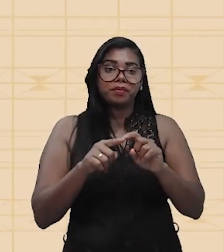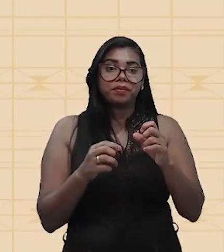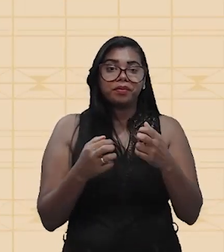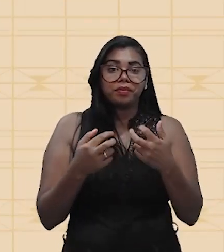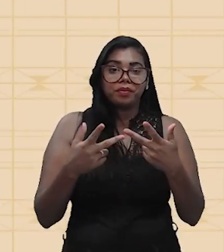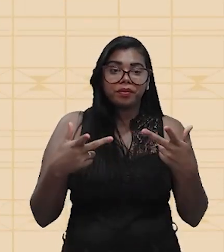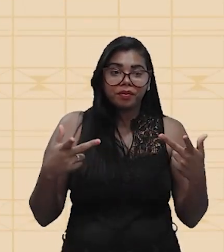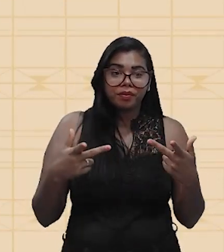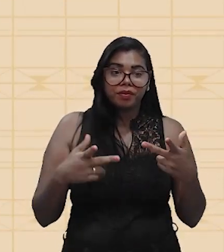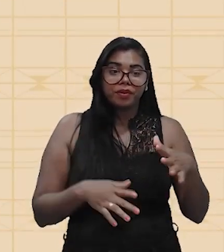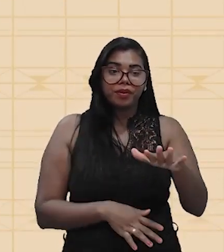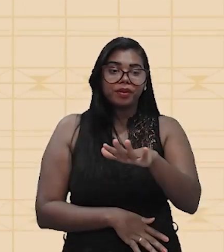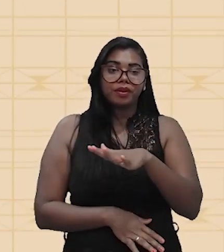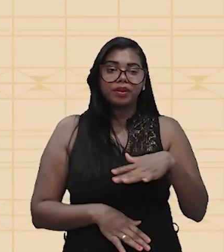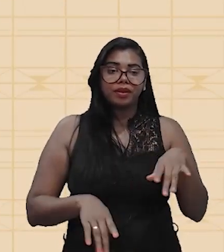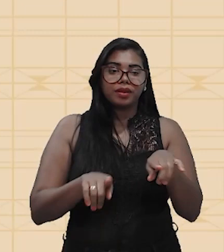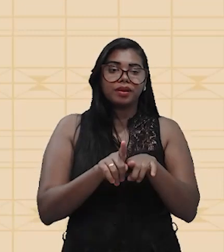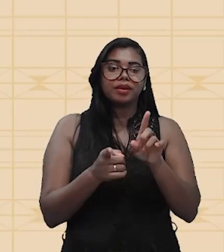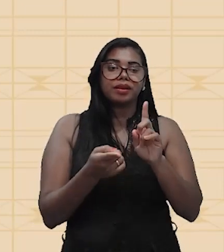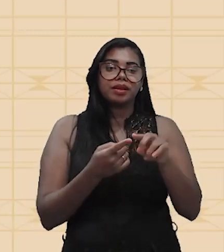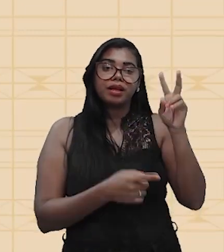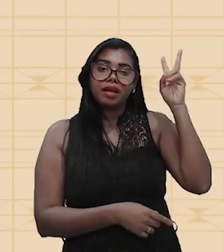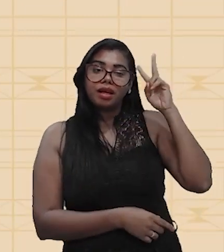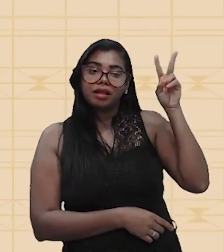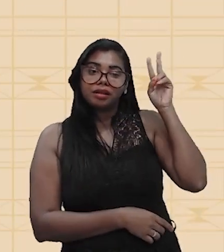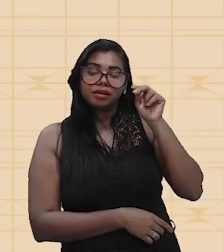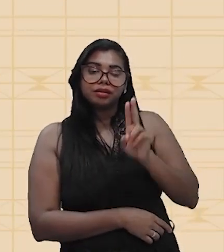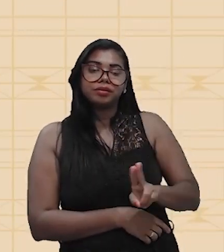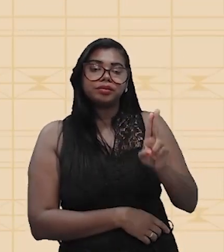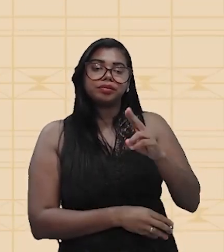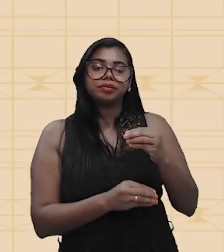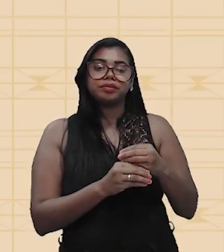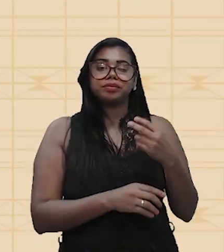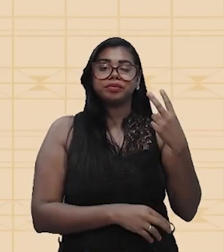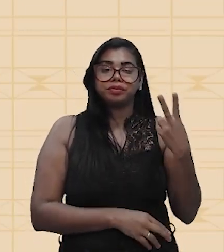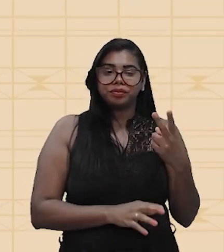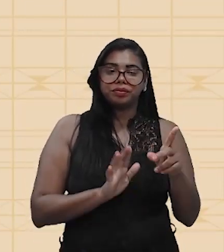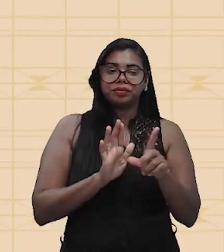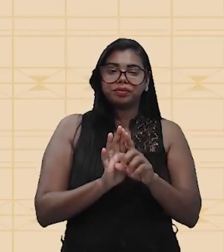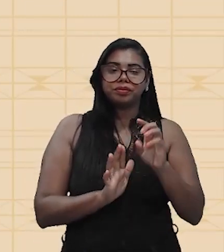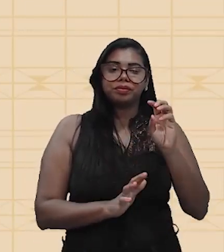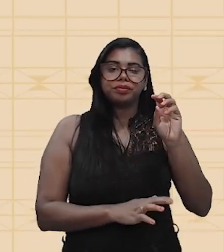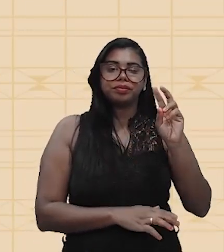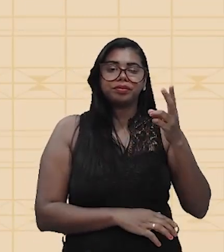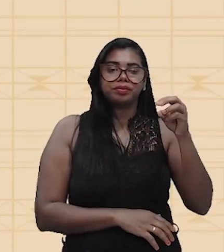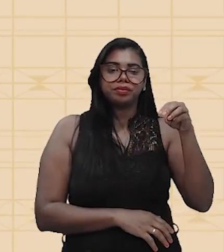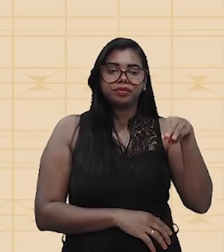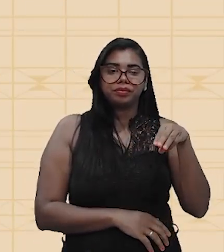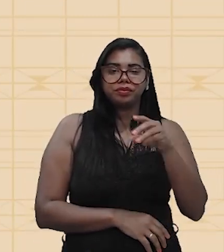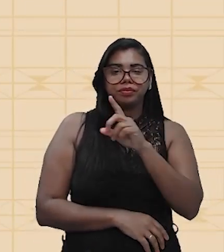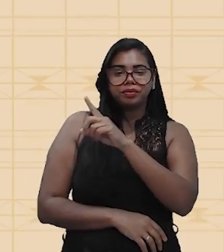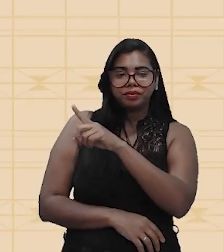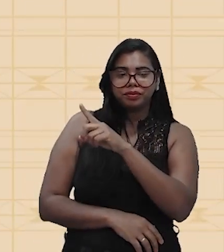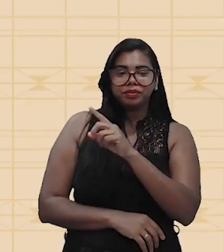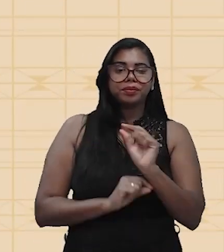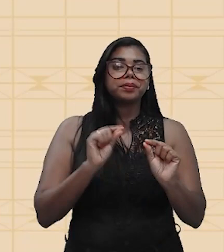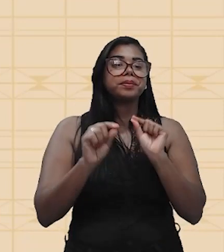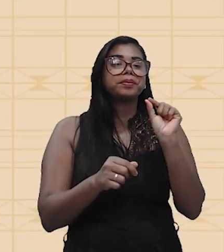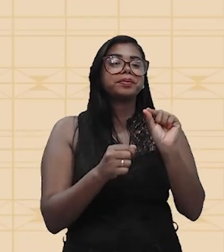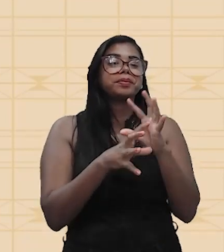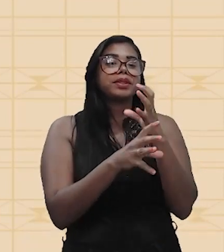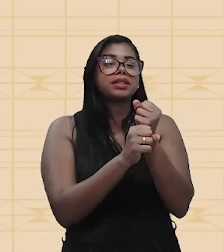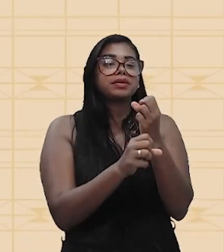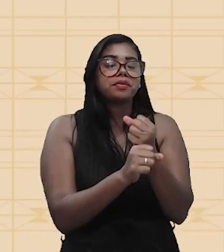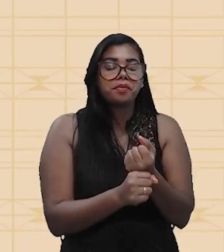área, lembre-se que você vai utilizar a segunda lei de Ohm. Mas aí o que é que a gente vai fazer? Vamos calcular a